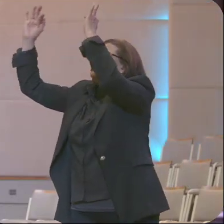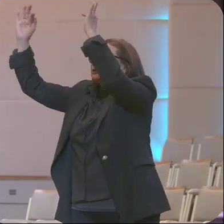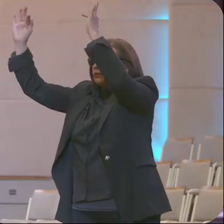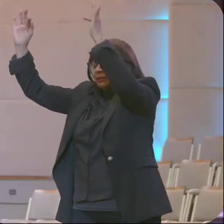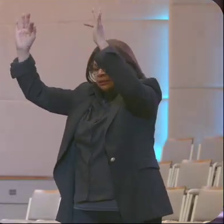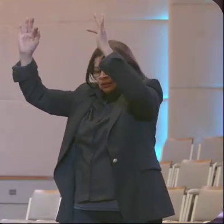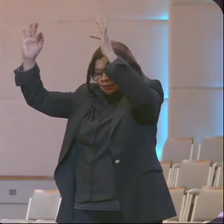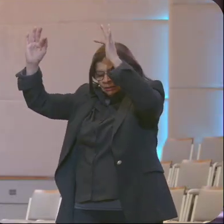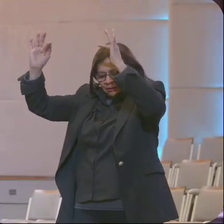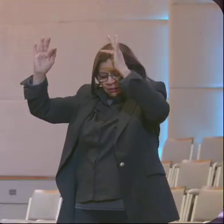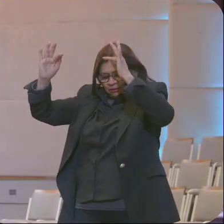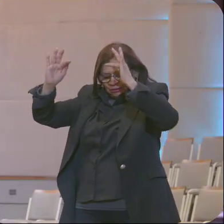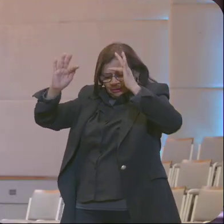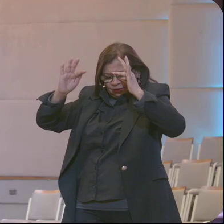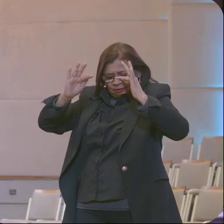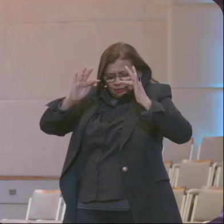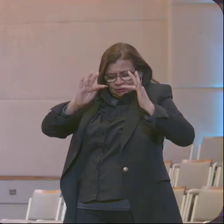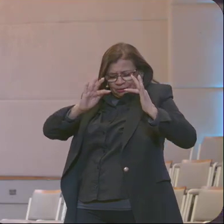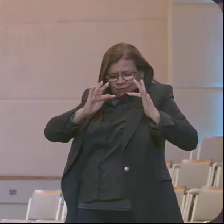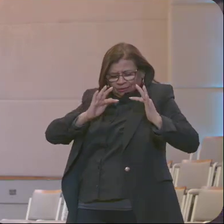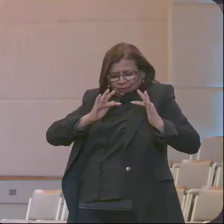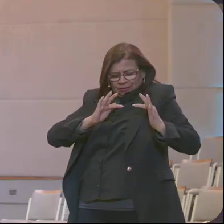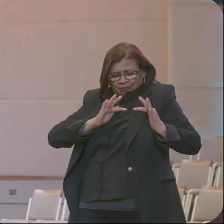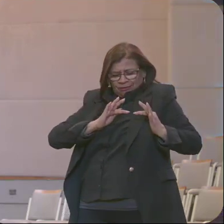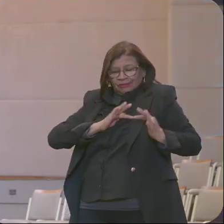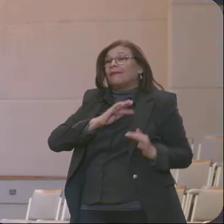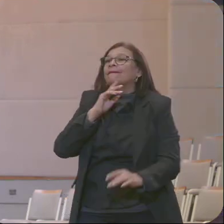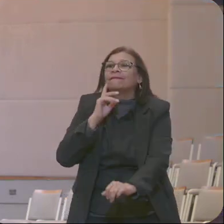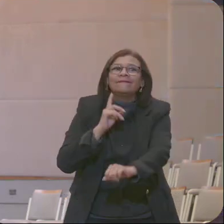És fiel em todo